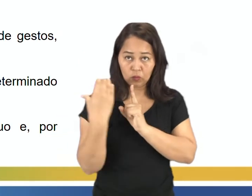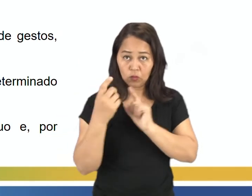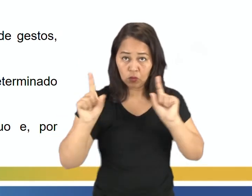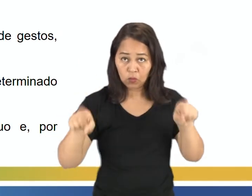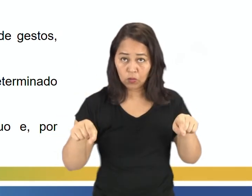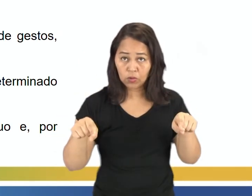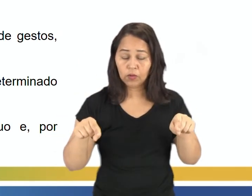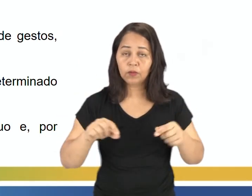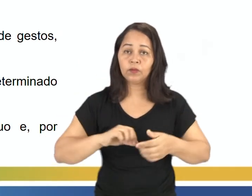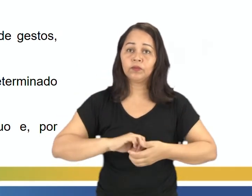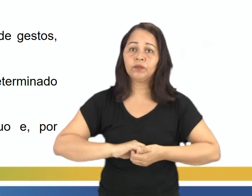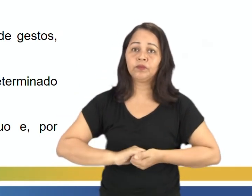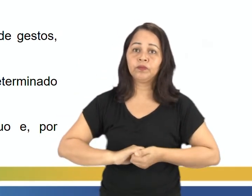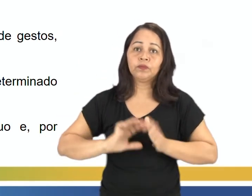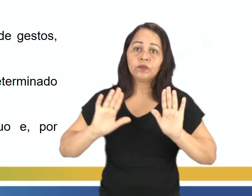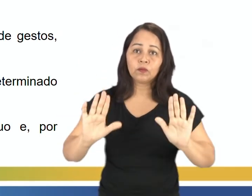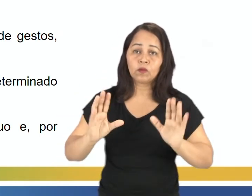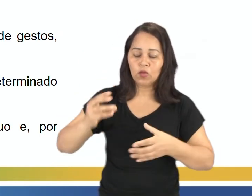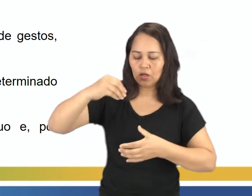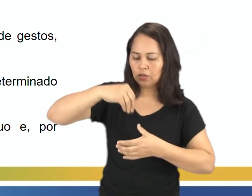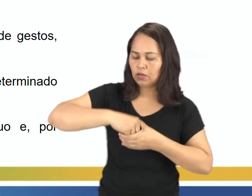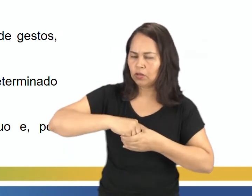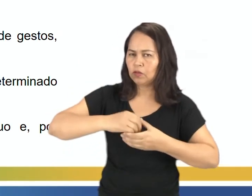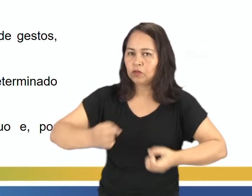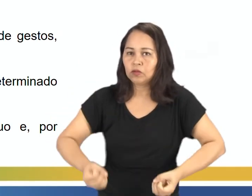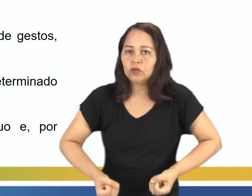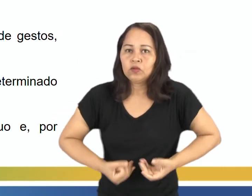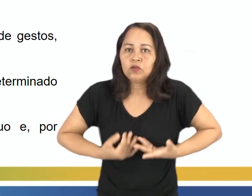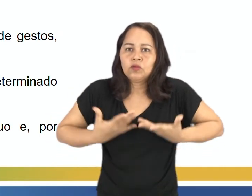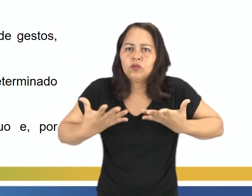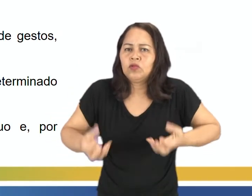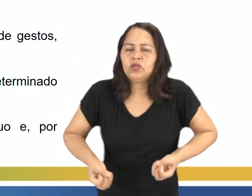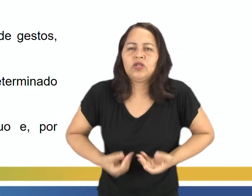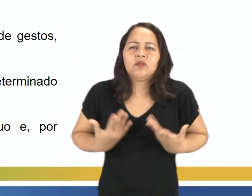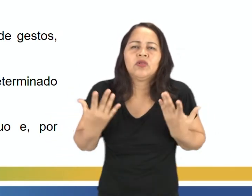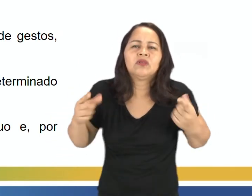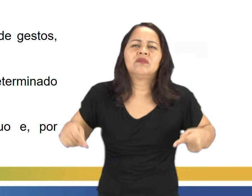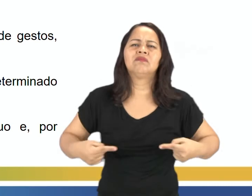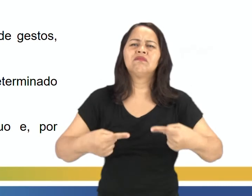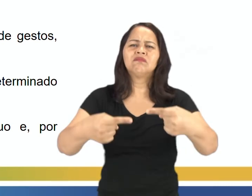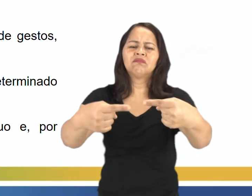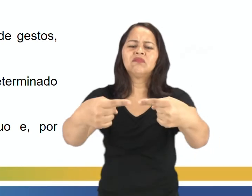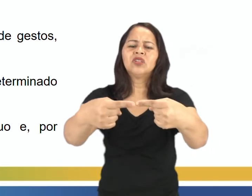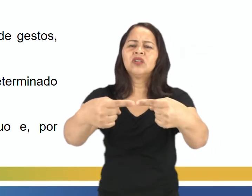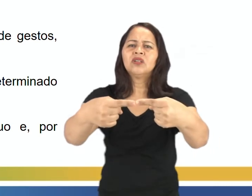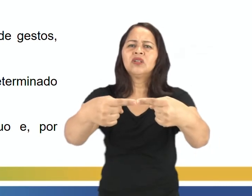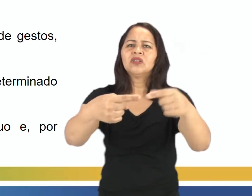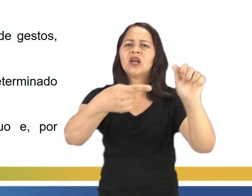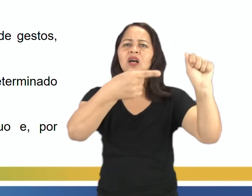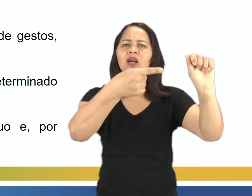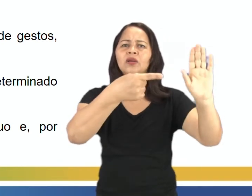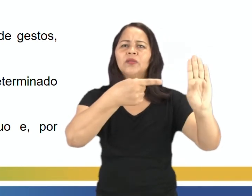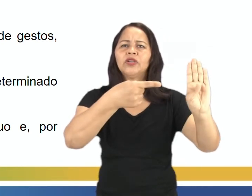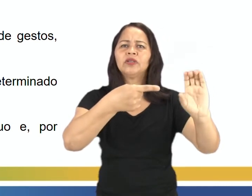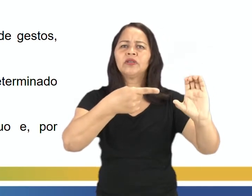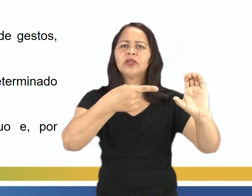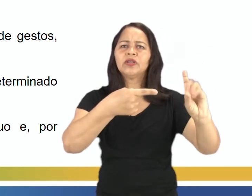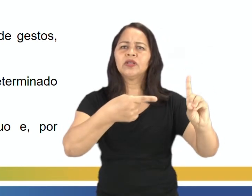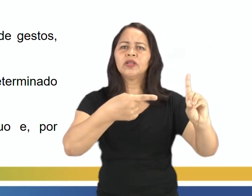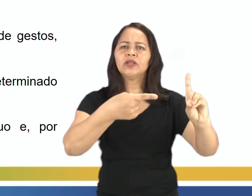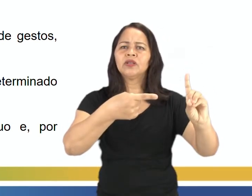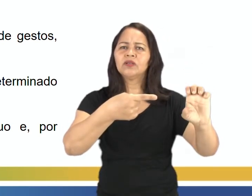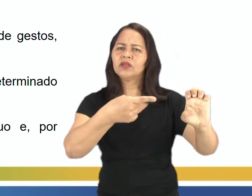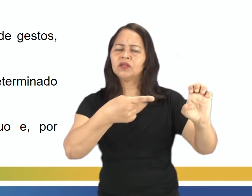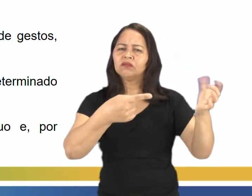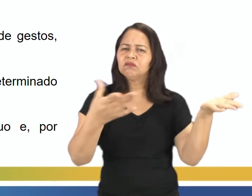sua cultura? Então, dentro do poema que nós acabamos de ver, qual é a definição que o autor traz parecida com aquela